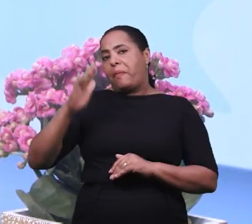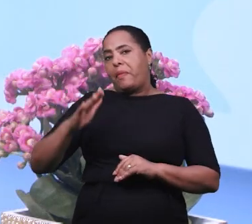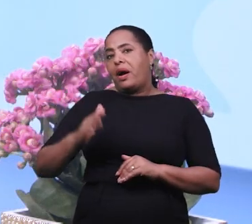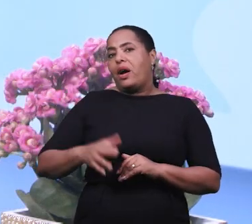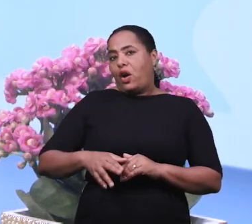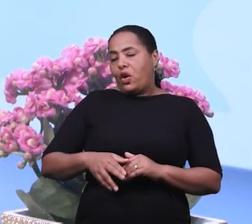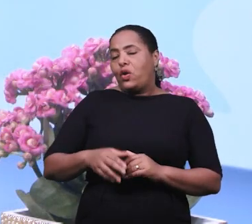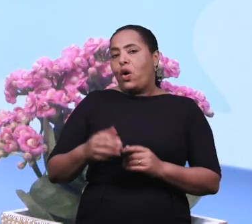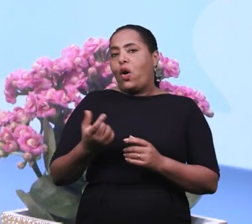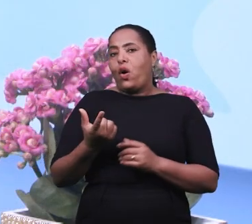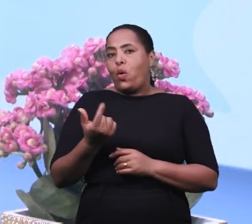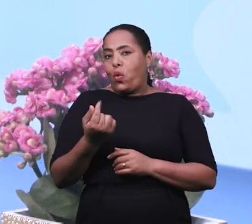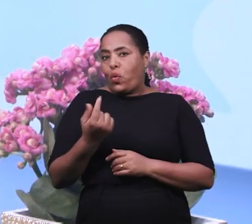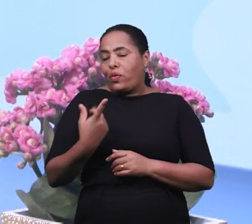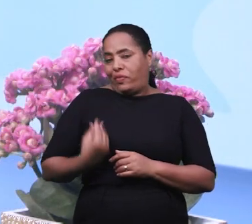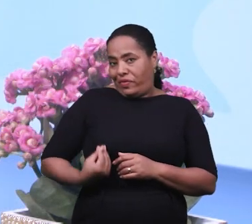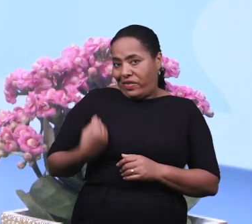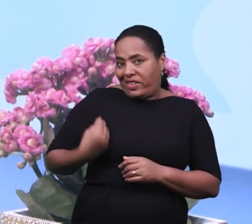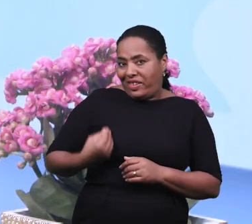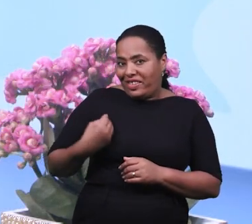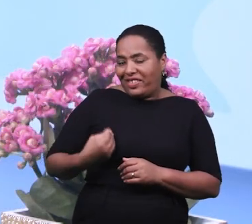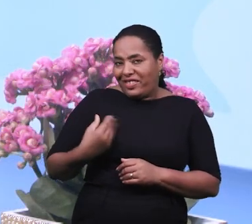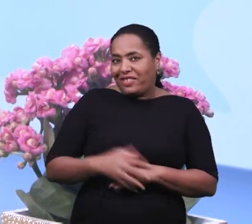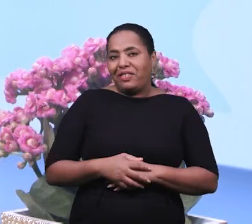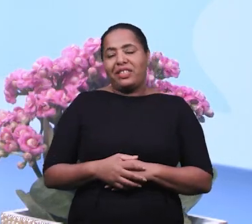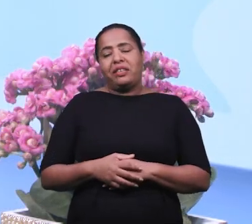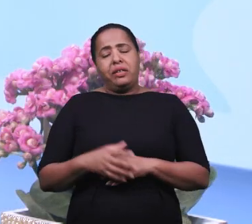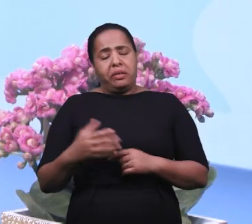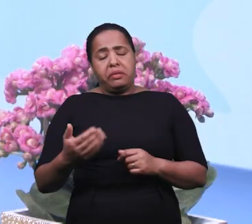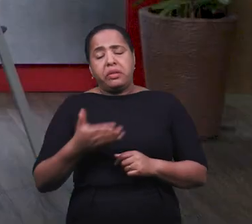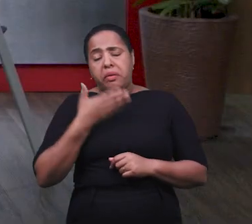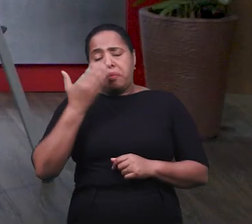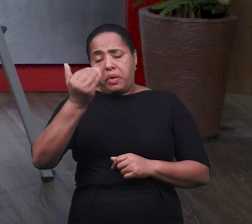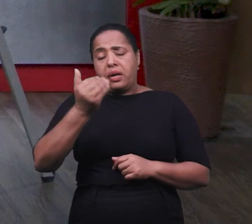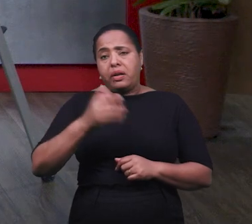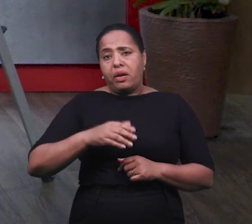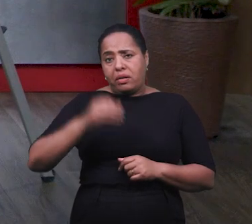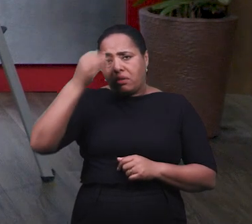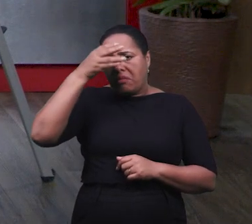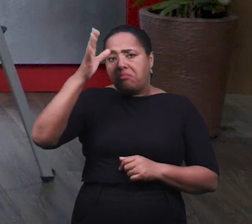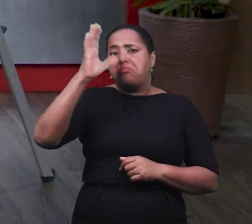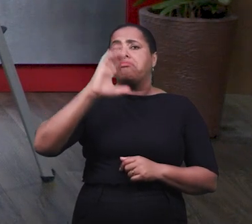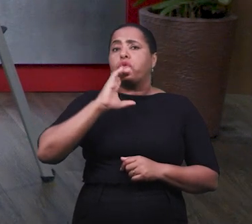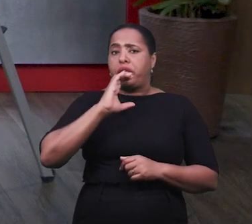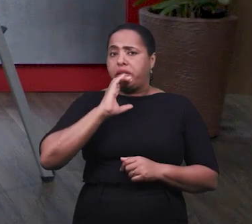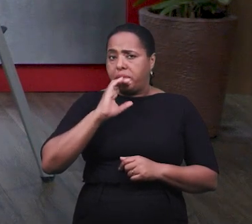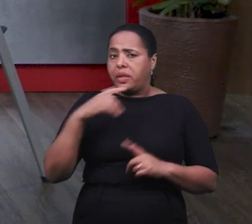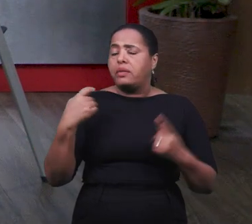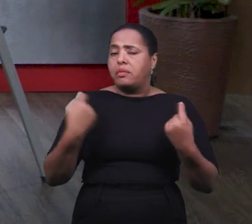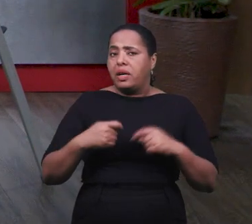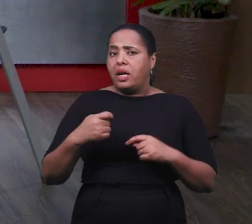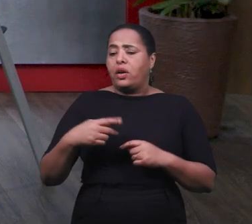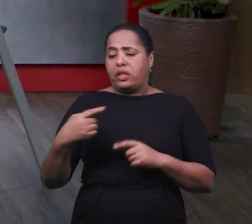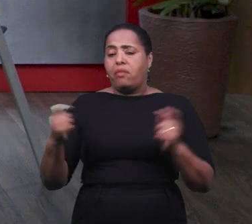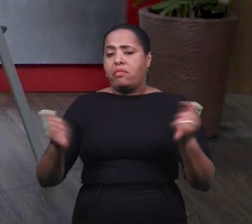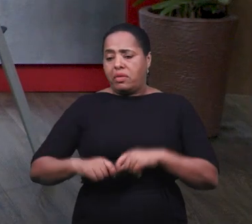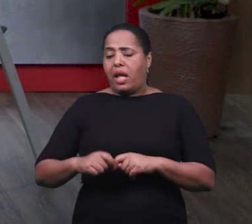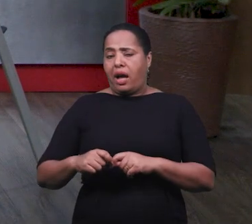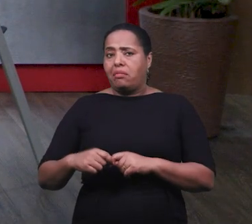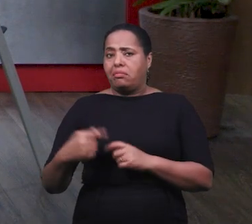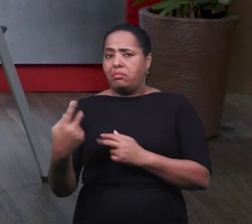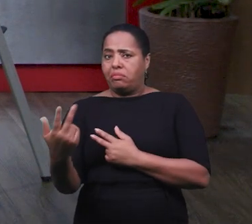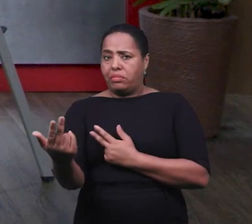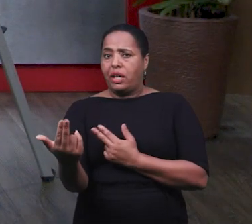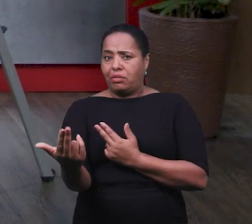e saber dessas, ter esse conhecimento, né? Porque existe essa possibilidade, sim, de se aposentar nos 2. Uma